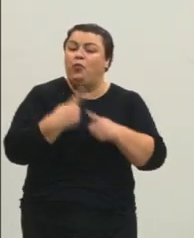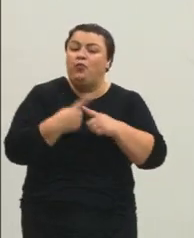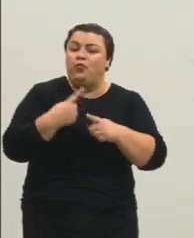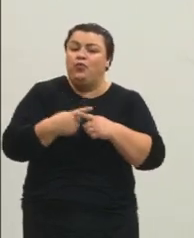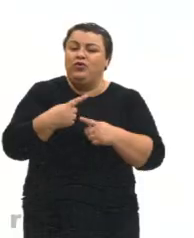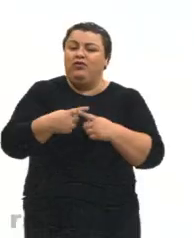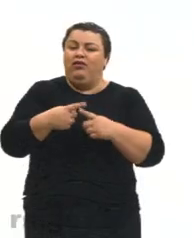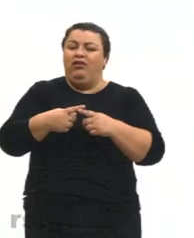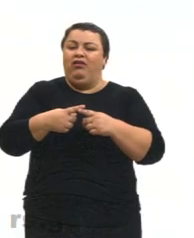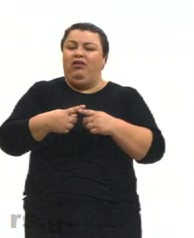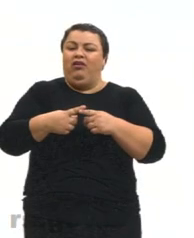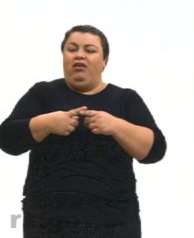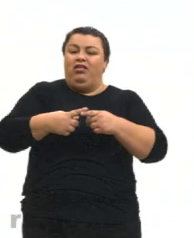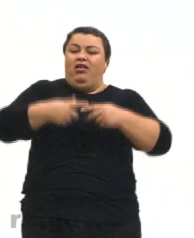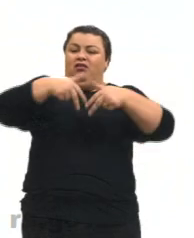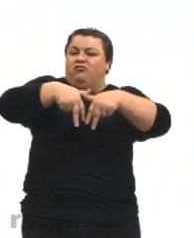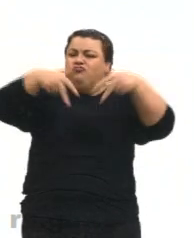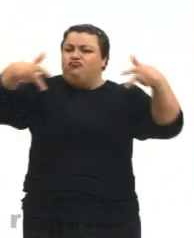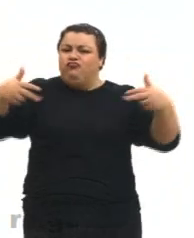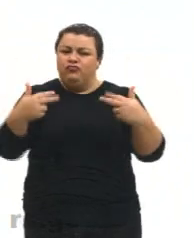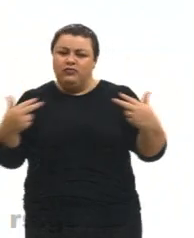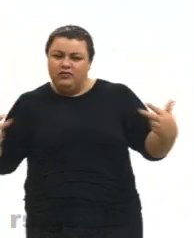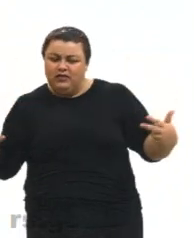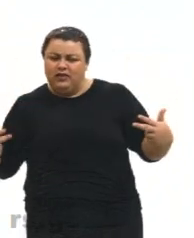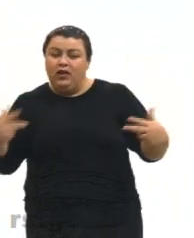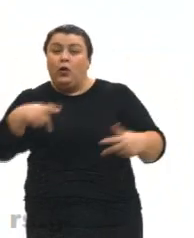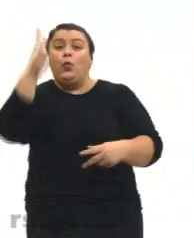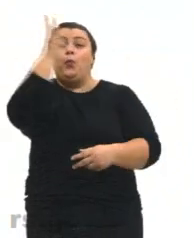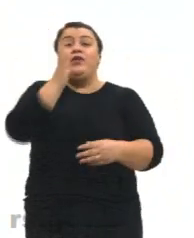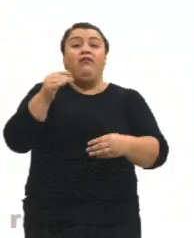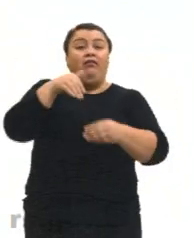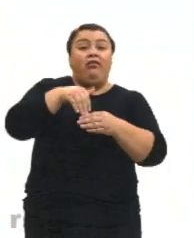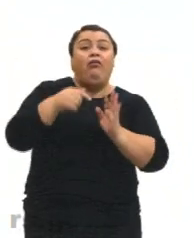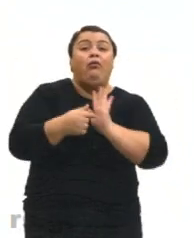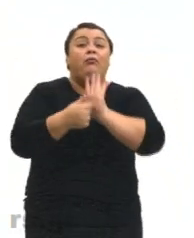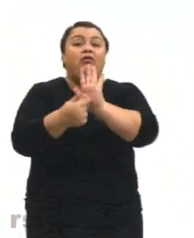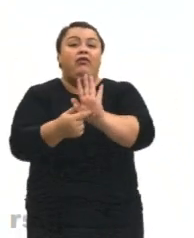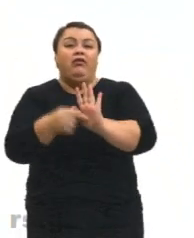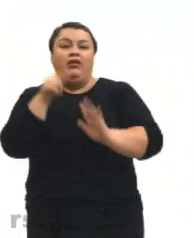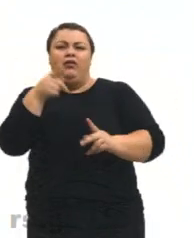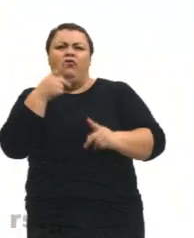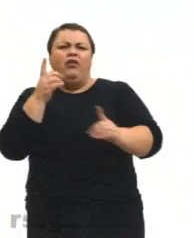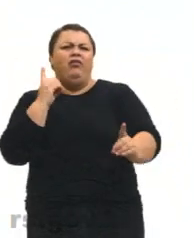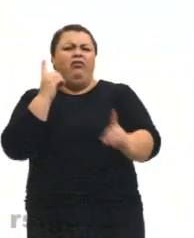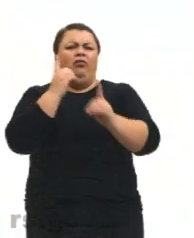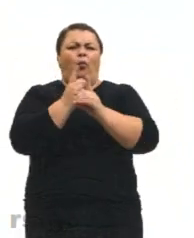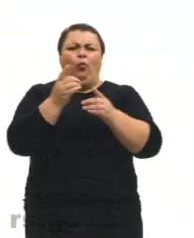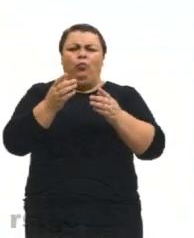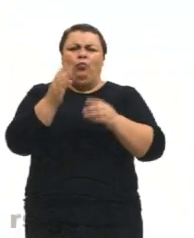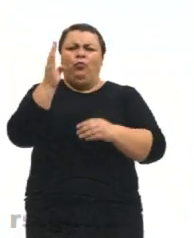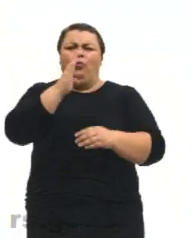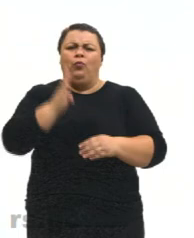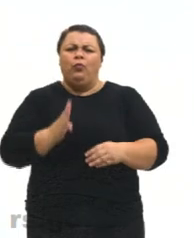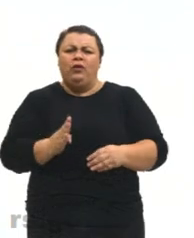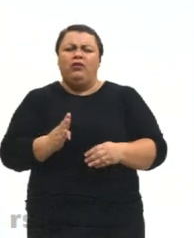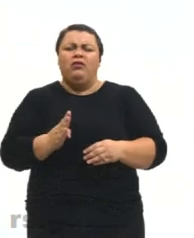diversidade étnica que o Brasil apresenta né e a gente fala então desse descobrimento o Brasil é que alguns